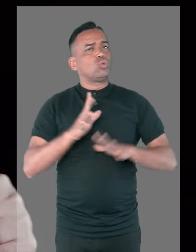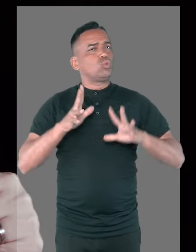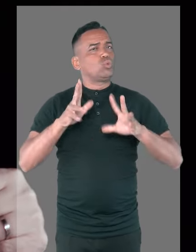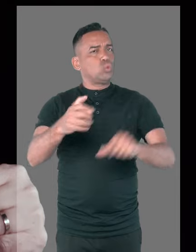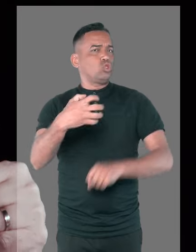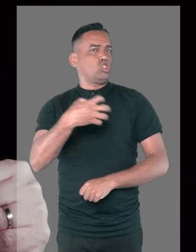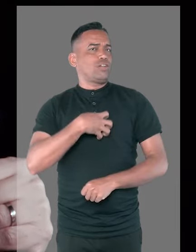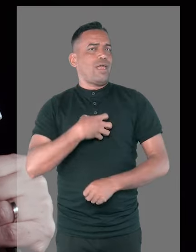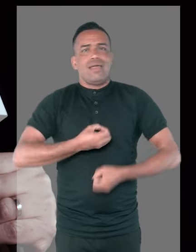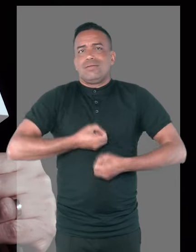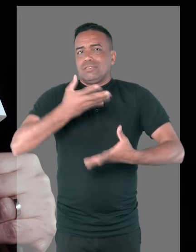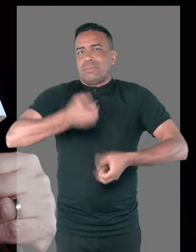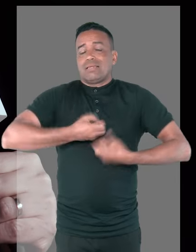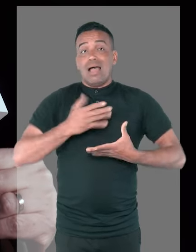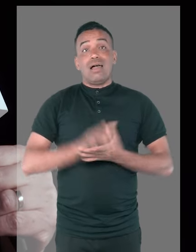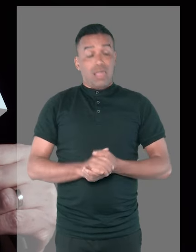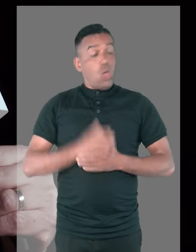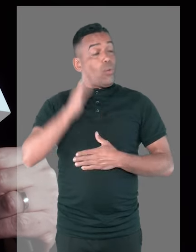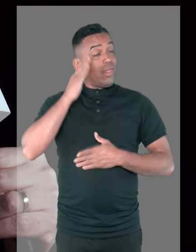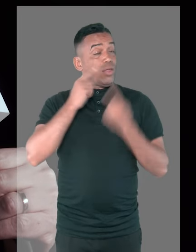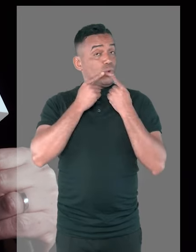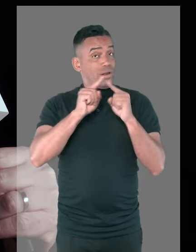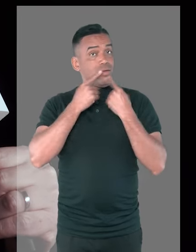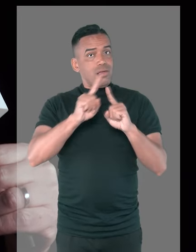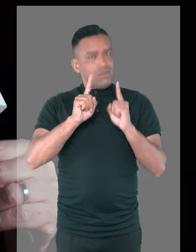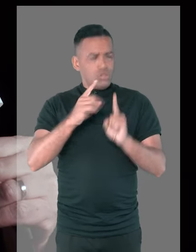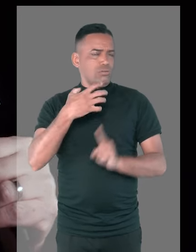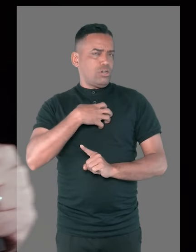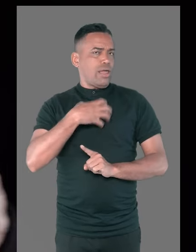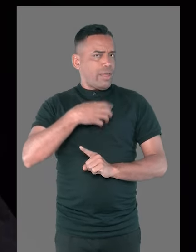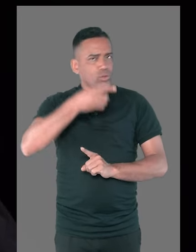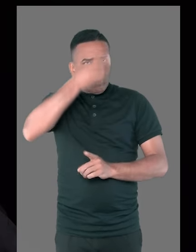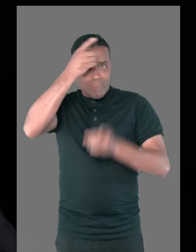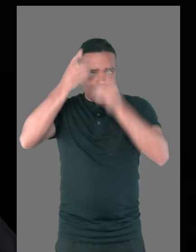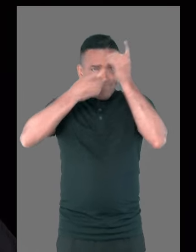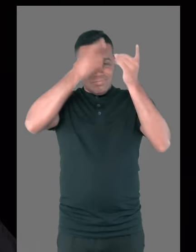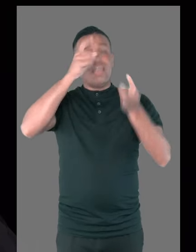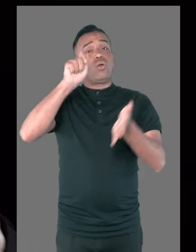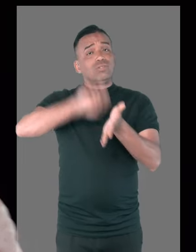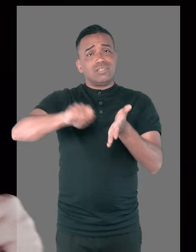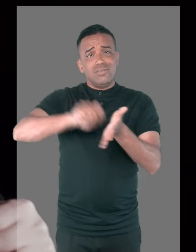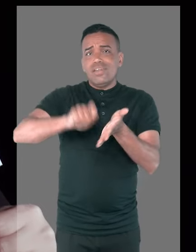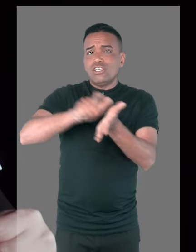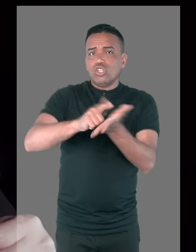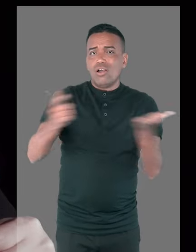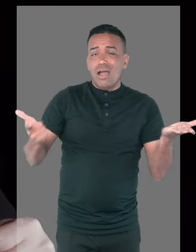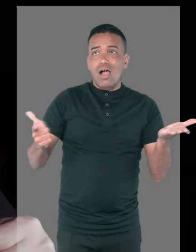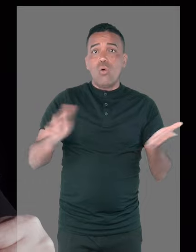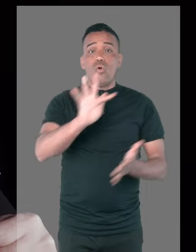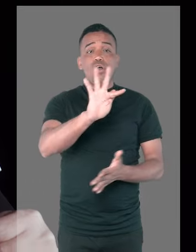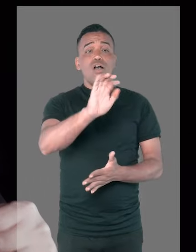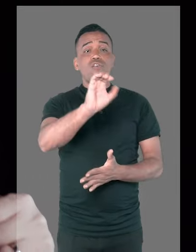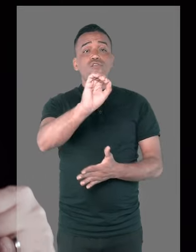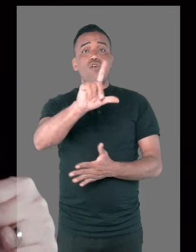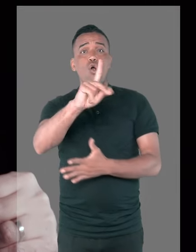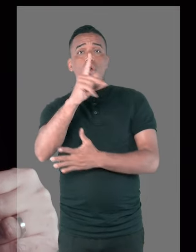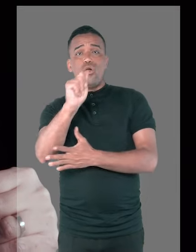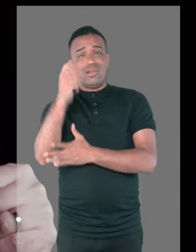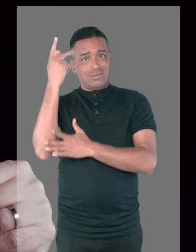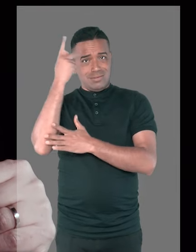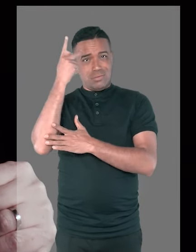expressão. Eu entendo a crítica como uma forma criativa. Escrevi em jornal durante bastante tempo, só na Folha foram mais de